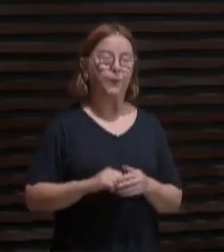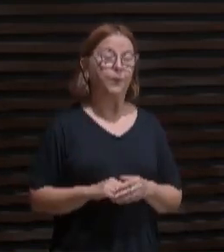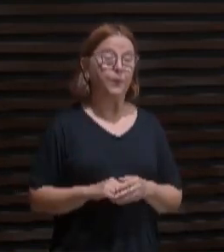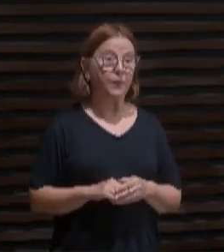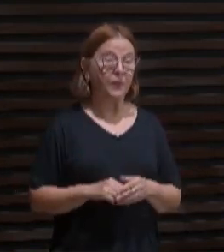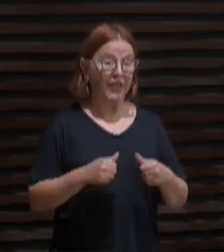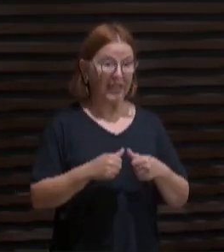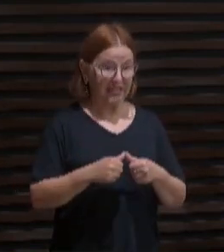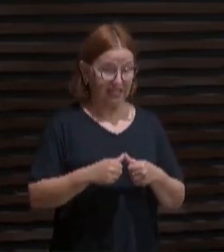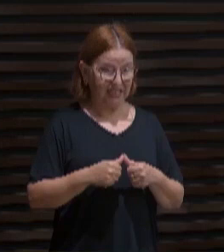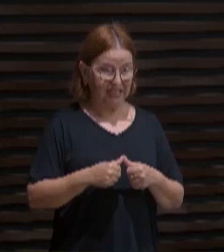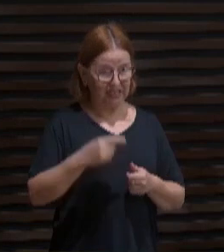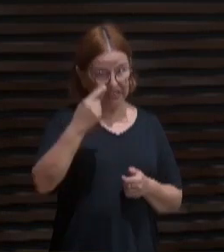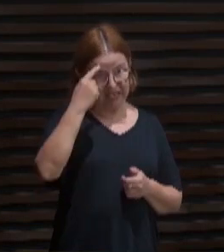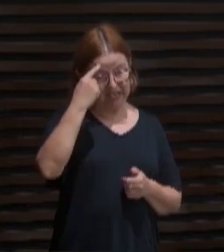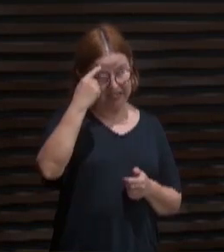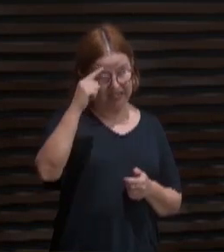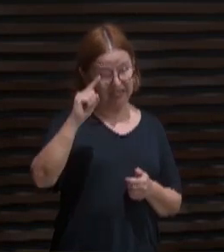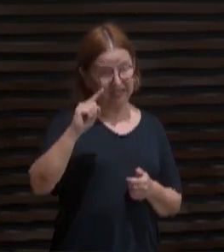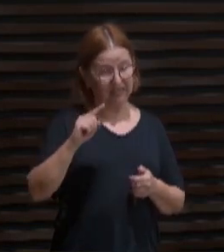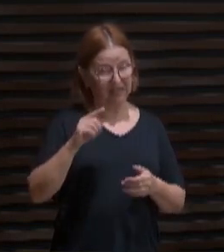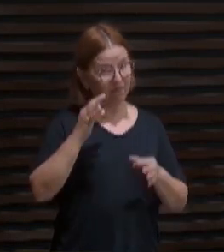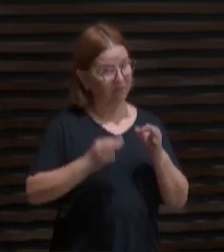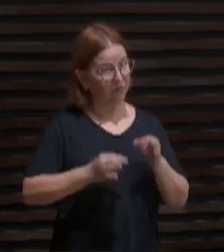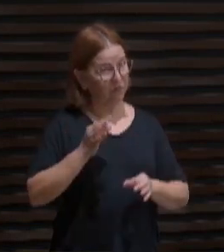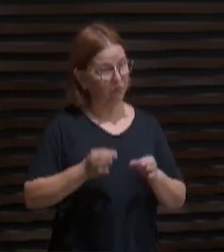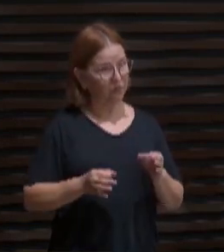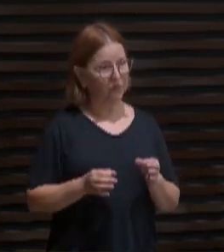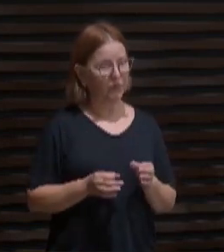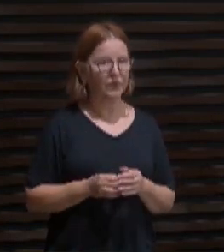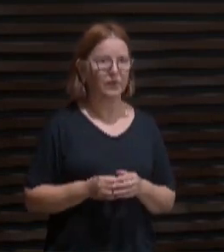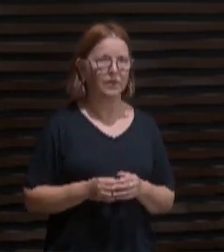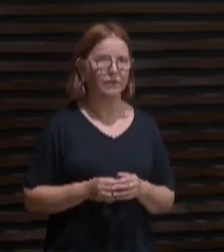feminismo, ela é justa, ela é uma ideia